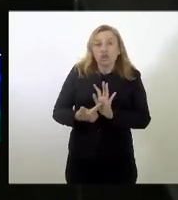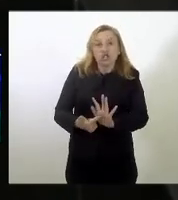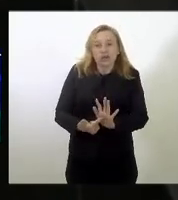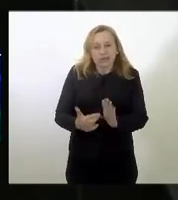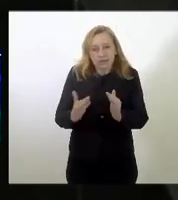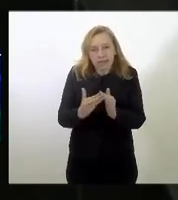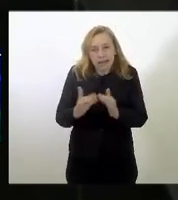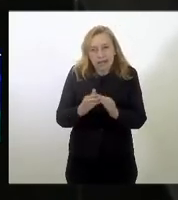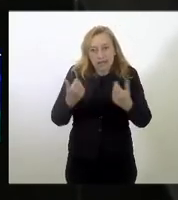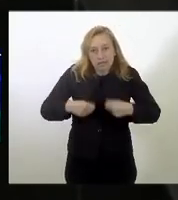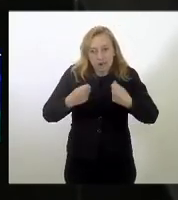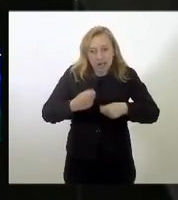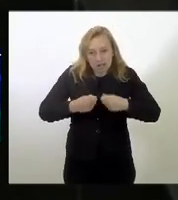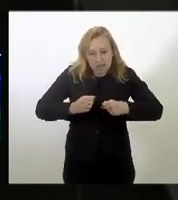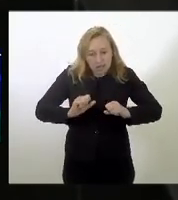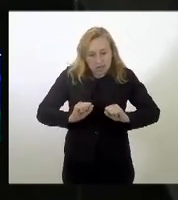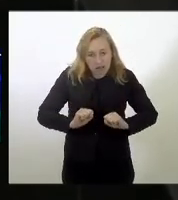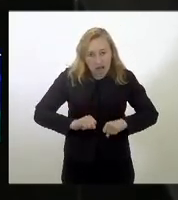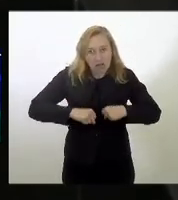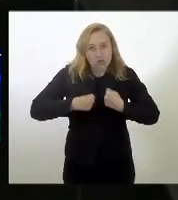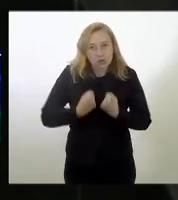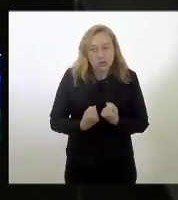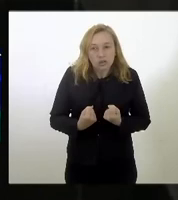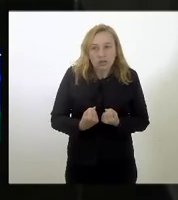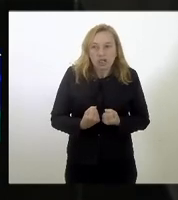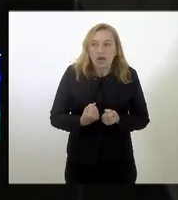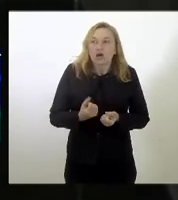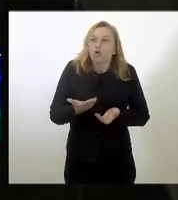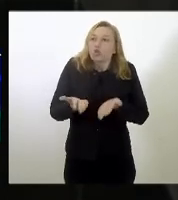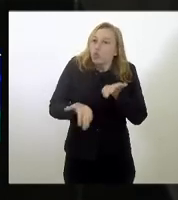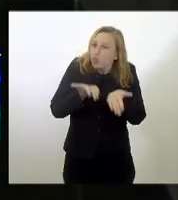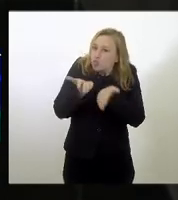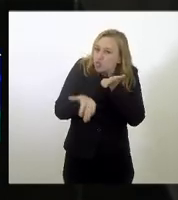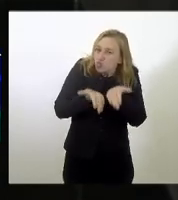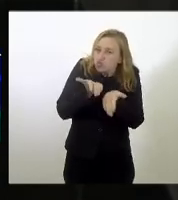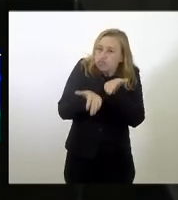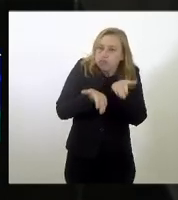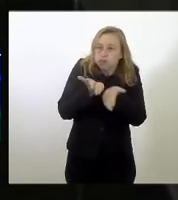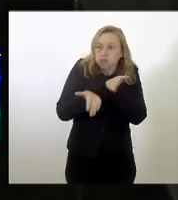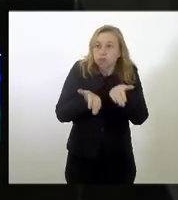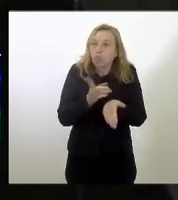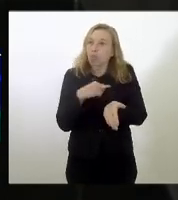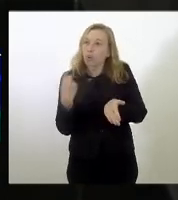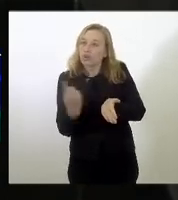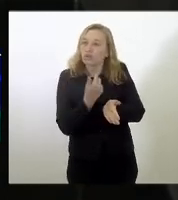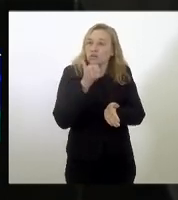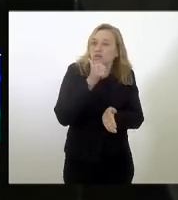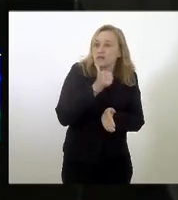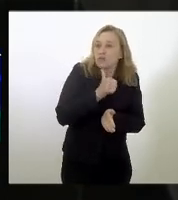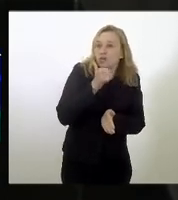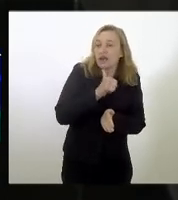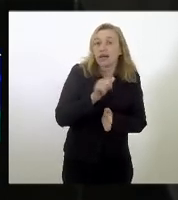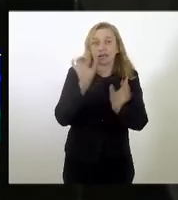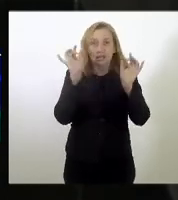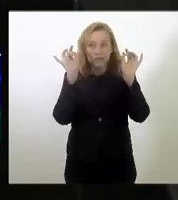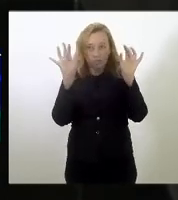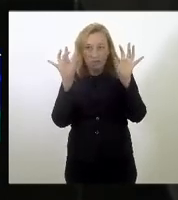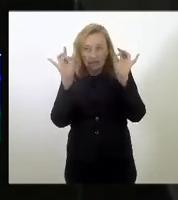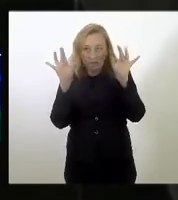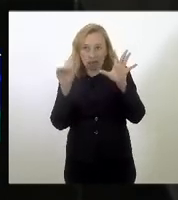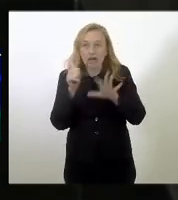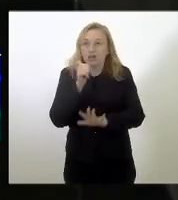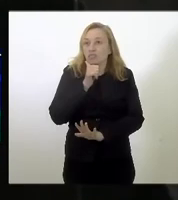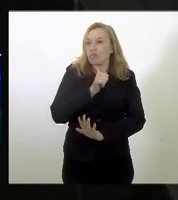proativa e protagonista no cuidado com as nossas mulheres, em especial